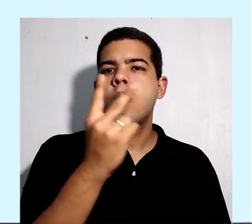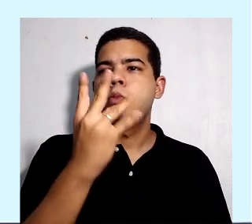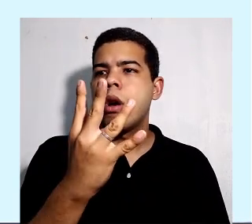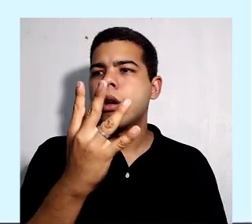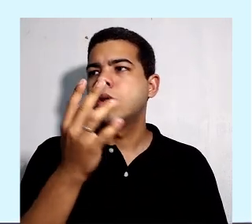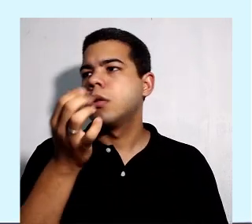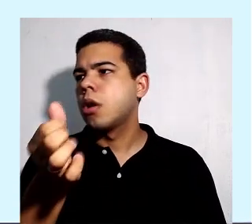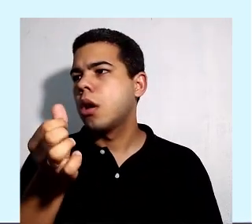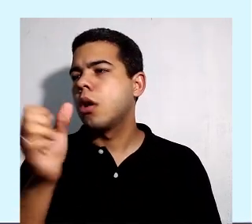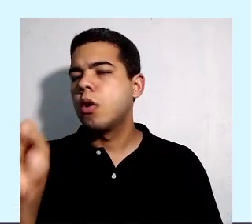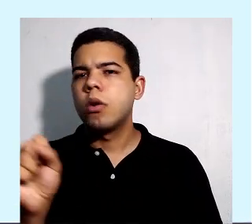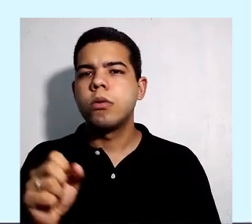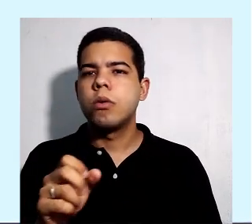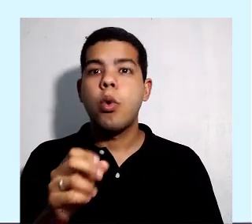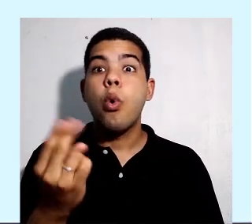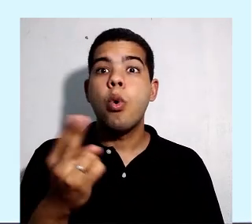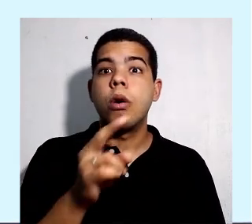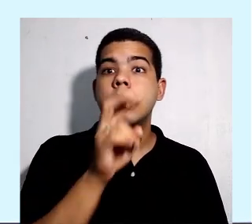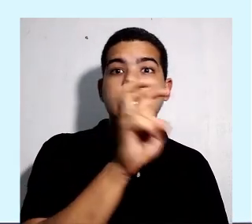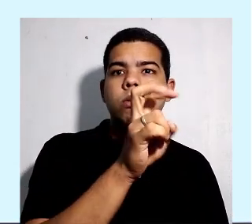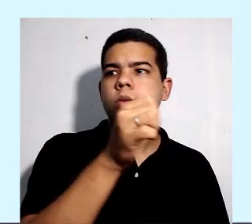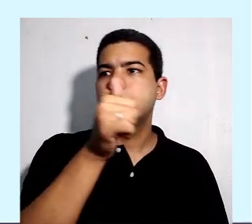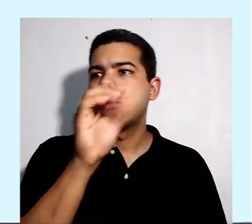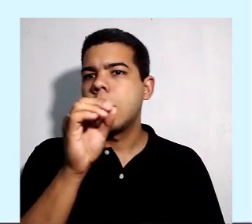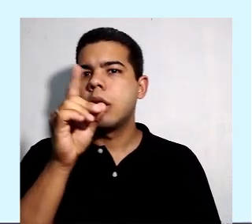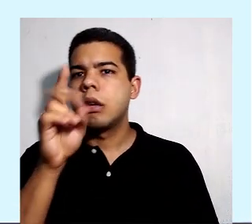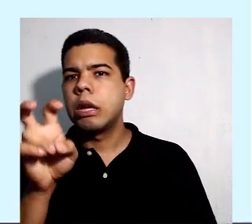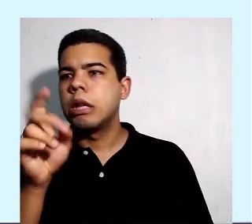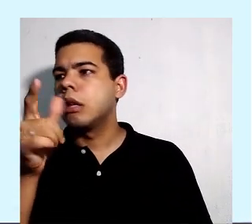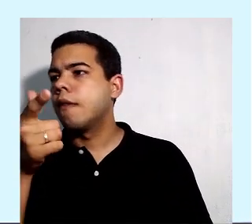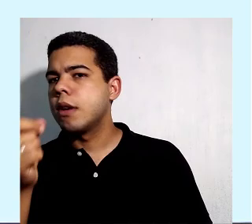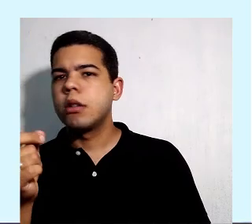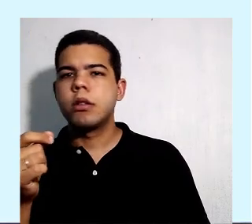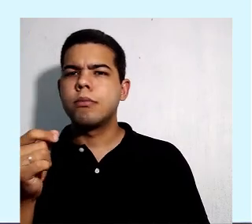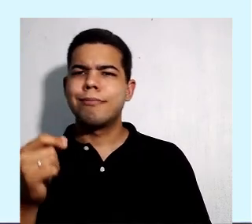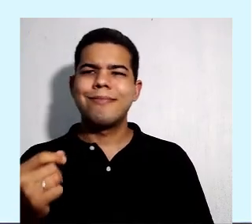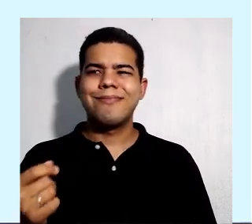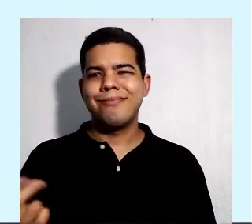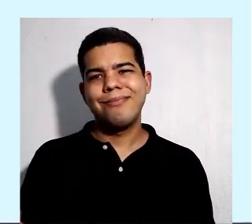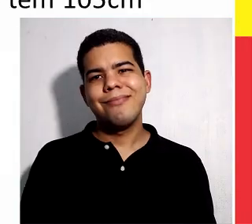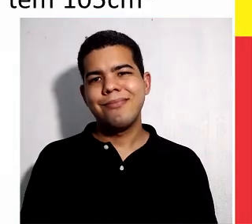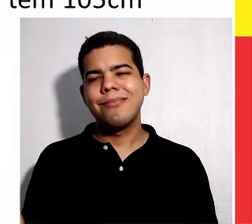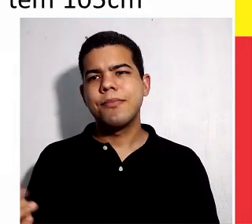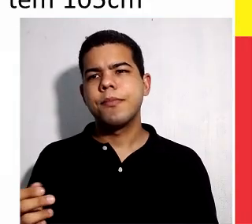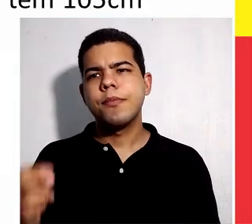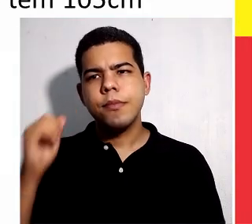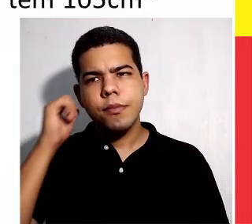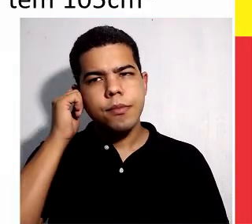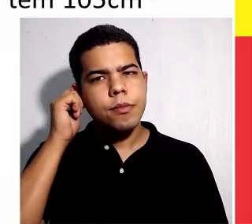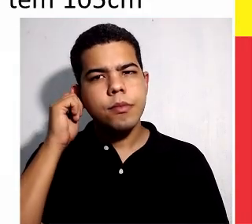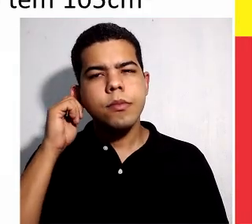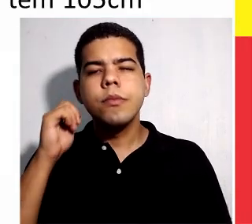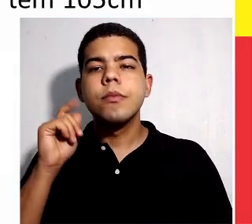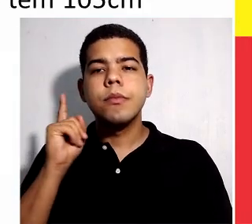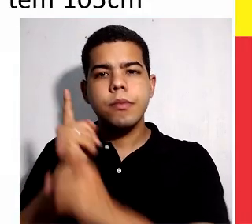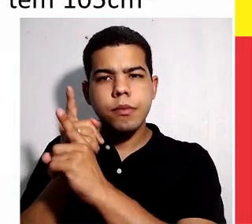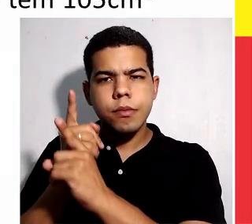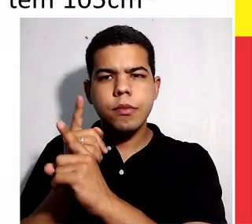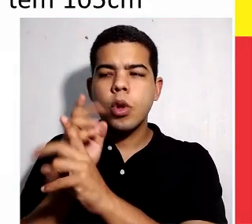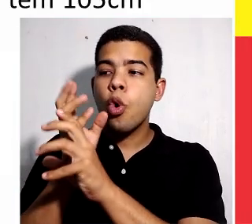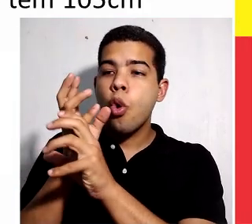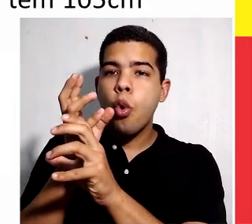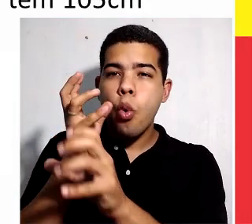5 em 5, de 10 em 10. Enfim, fica a teu critério. Uma forma da gente fazer é o quê?